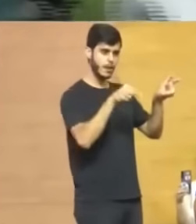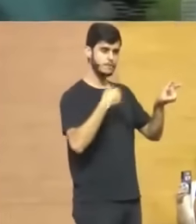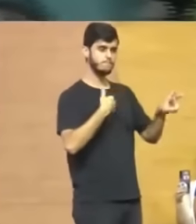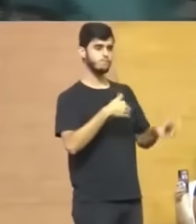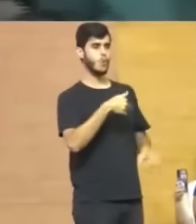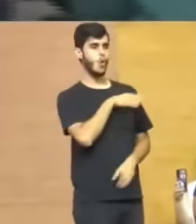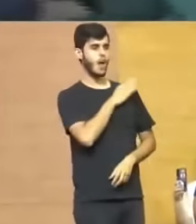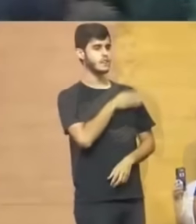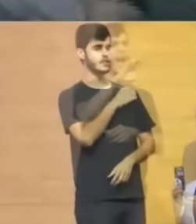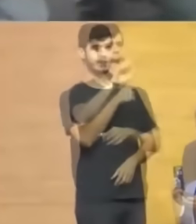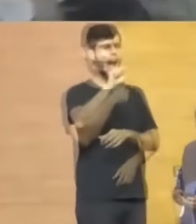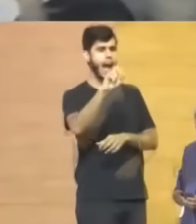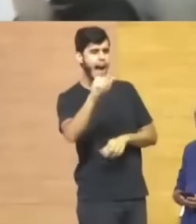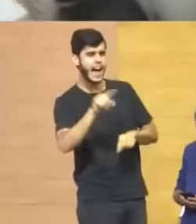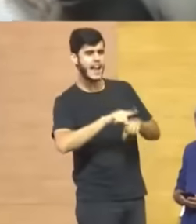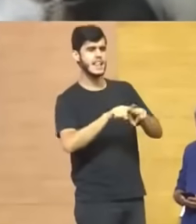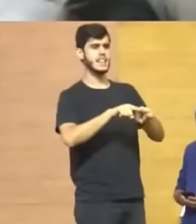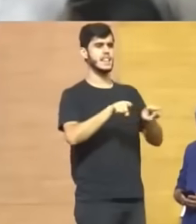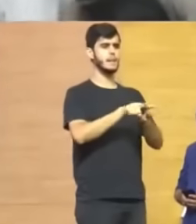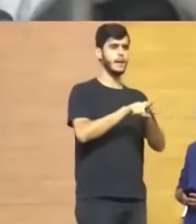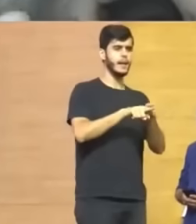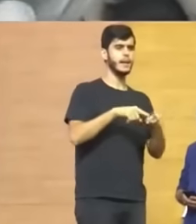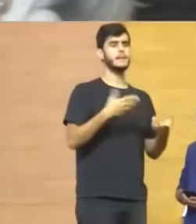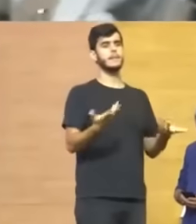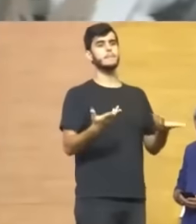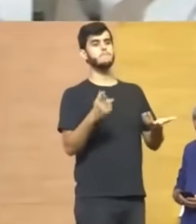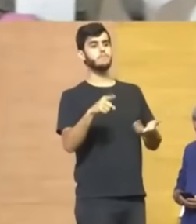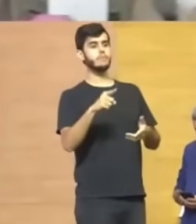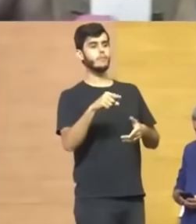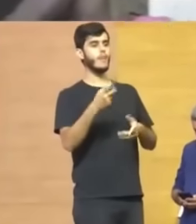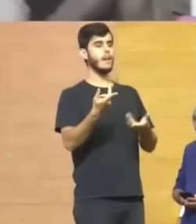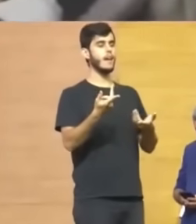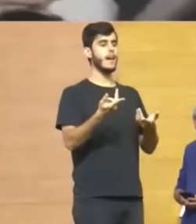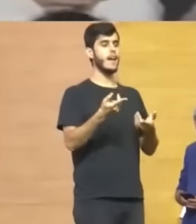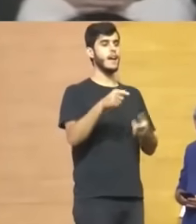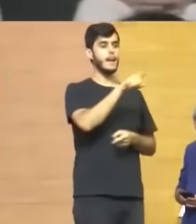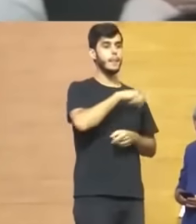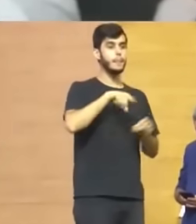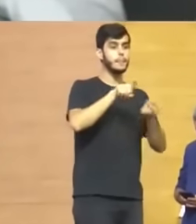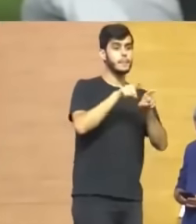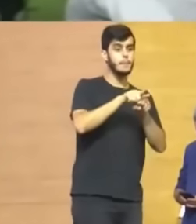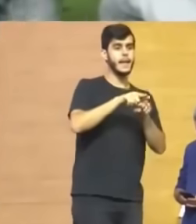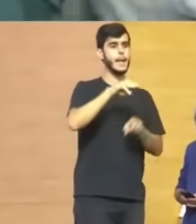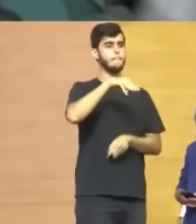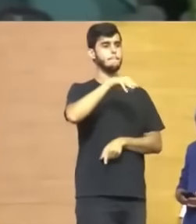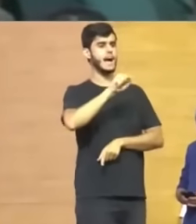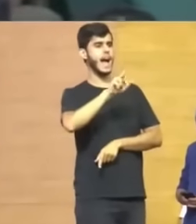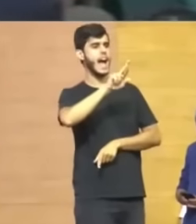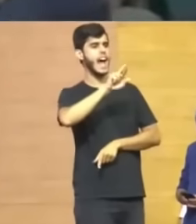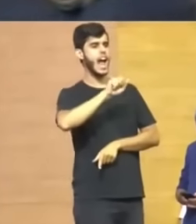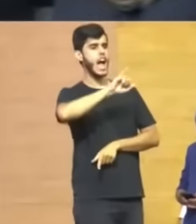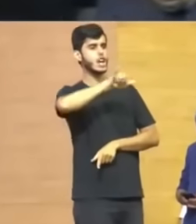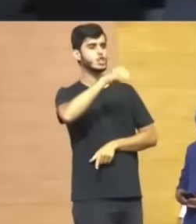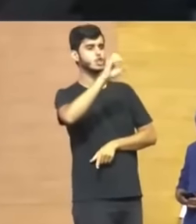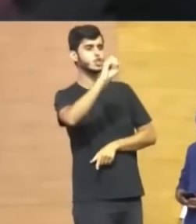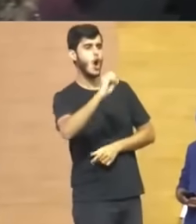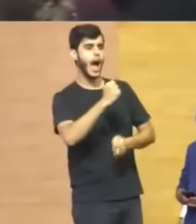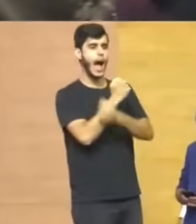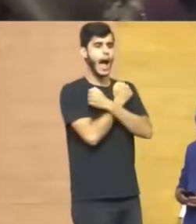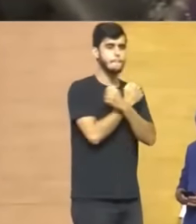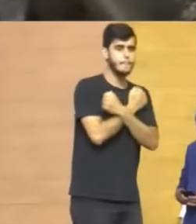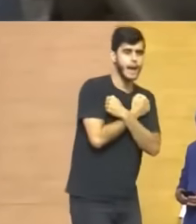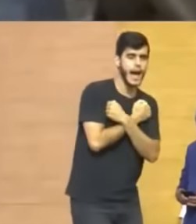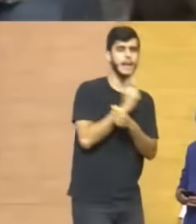nós conseguimos trabalhar. Como nós trabalhamos? Criamos o Abrace Marajó. Trabalhei muito com a nossa eterna